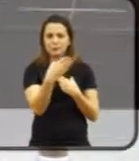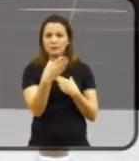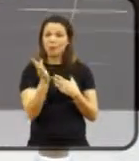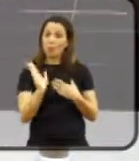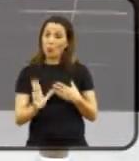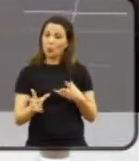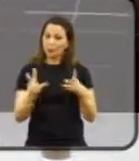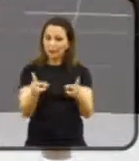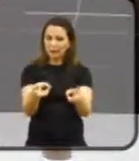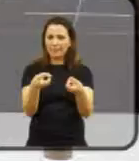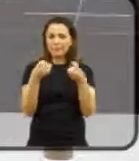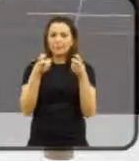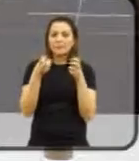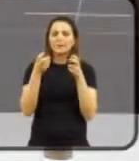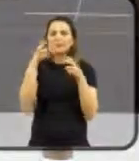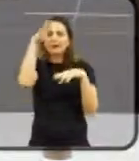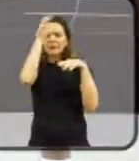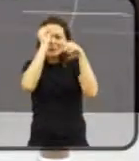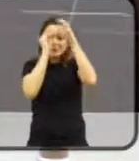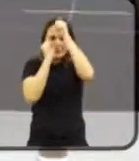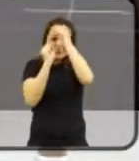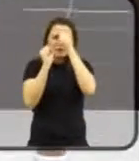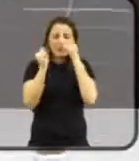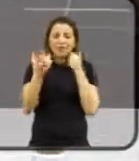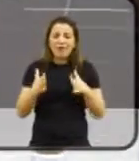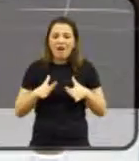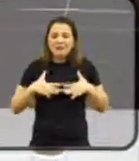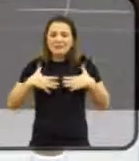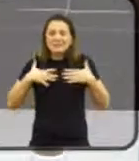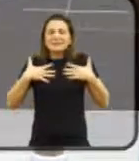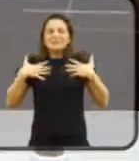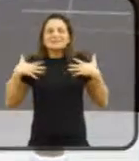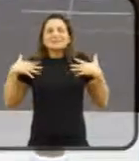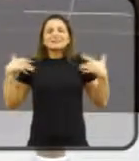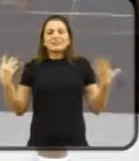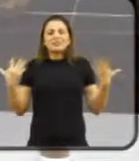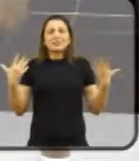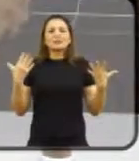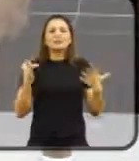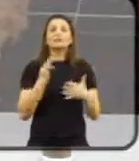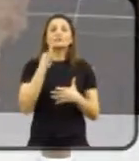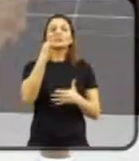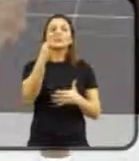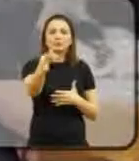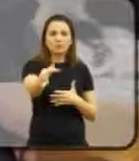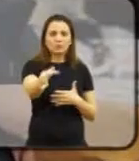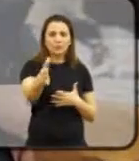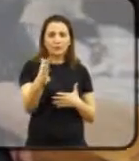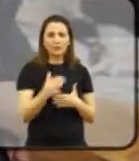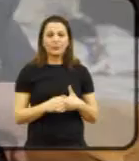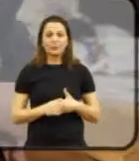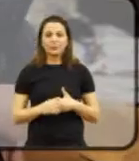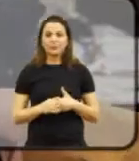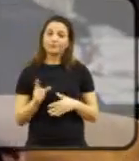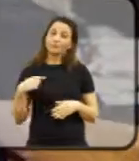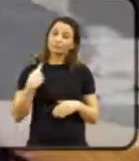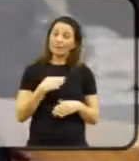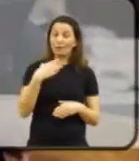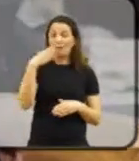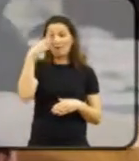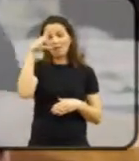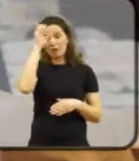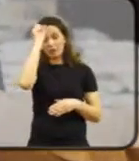pode perceber que elas aprenderam muito e estão satisfeitas com ainda o que virá. A gente aprendeu